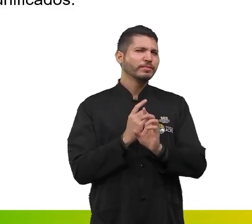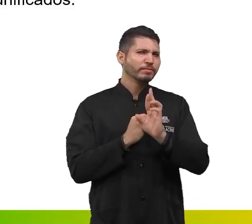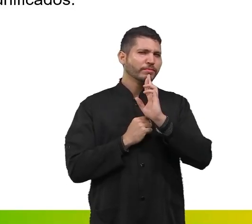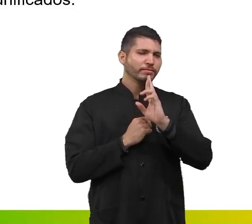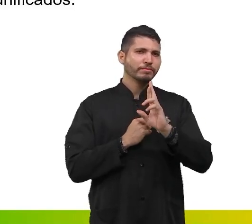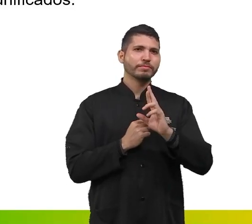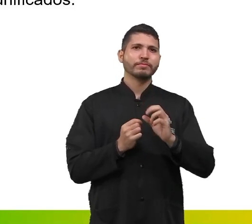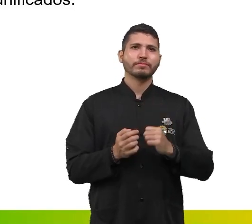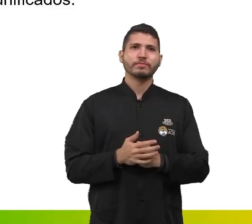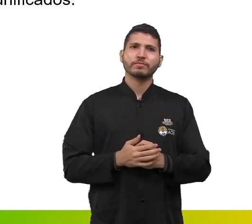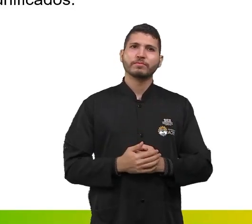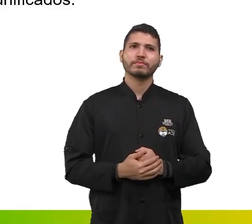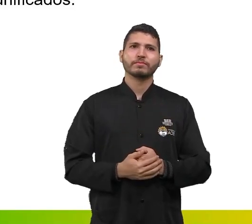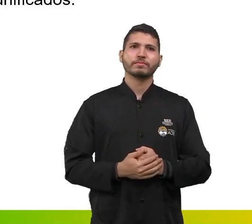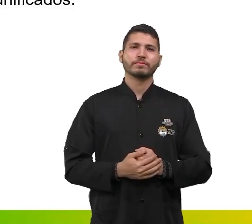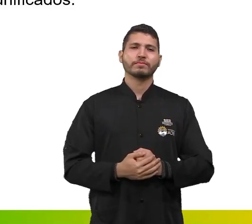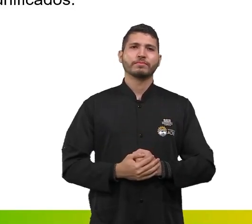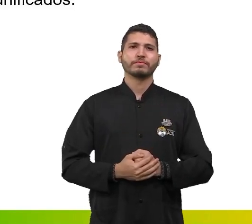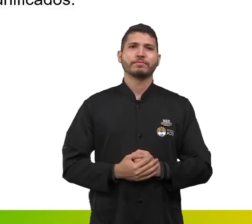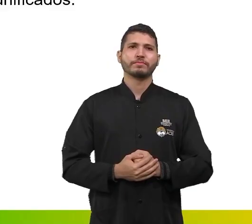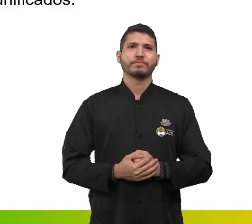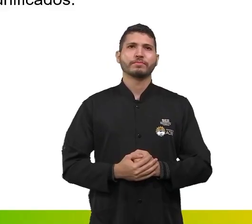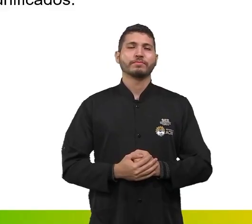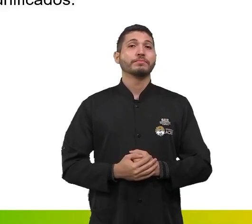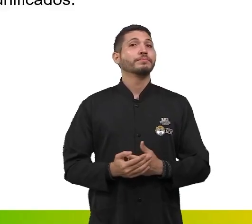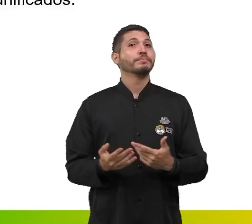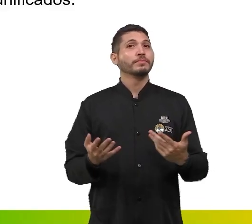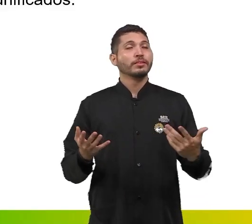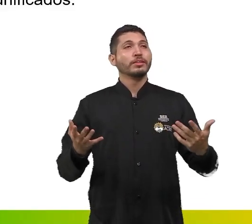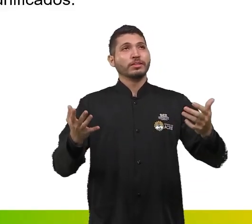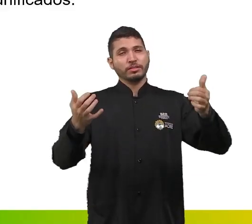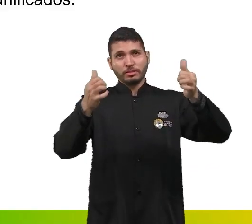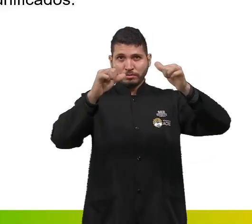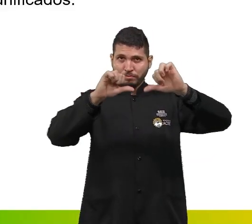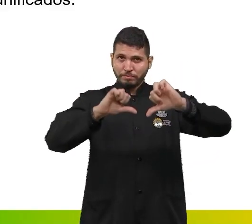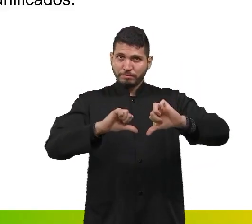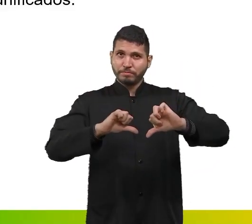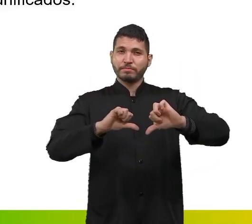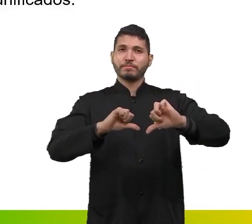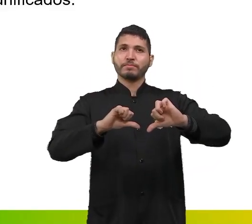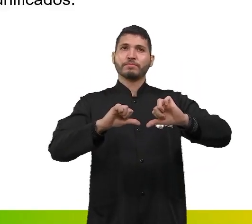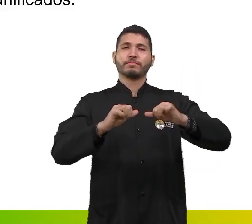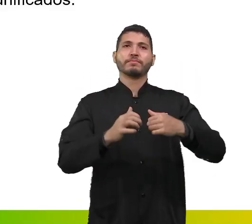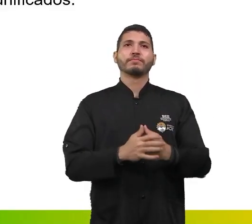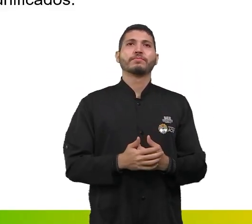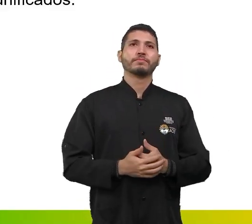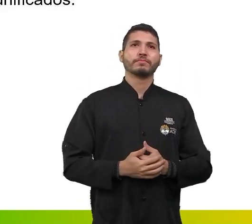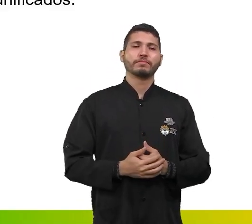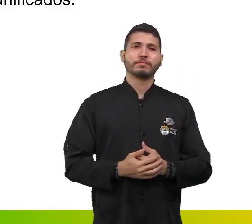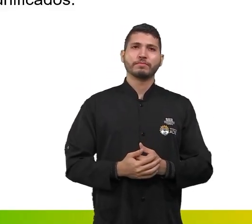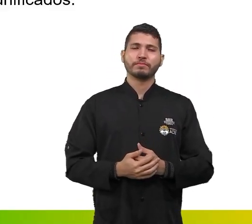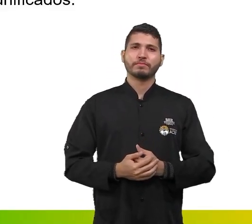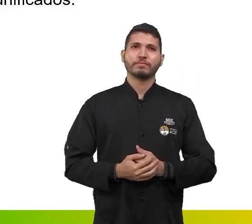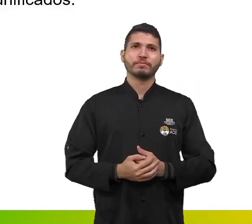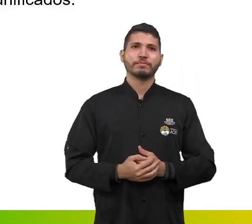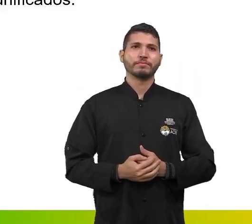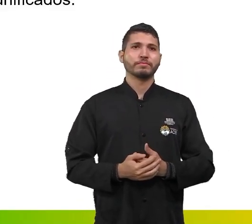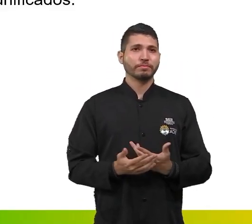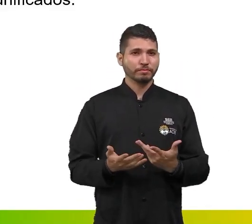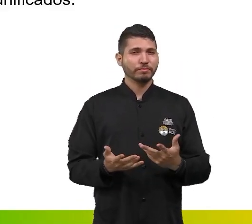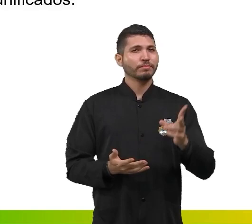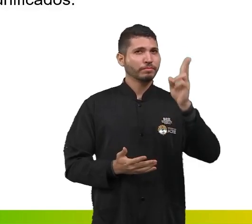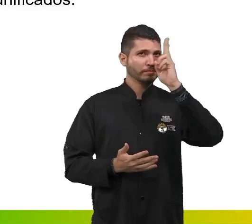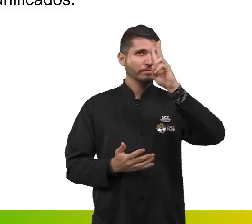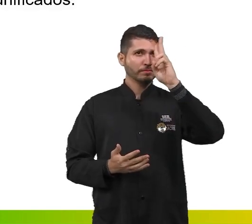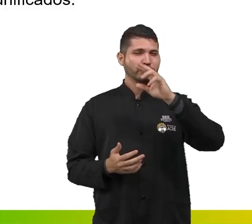dos senhores feudais? Se foi exatamente a crise desse sistema feudal que possibilitou isso acontecer, a